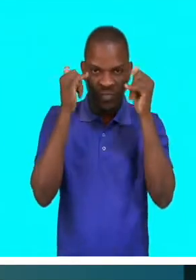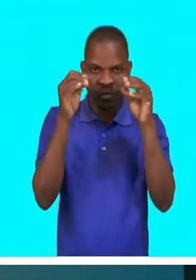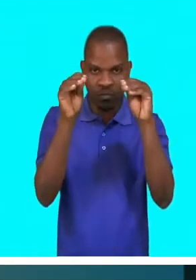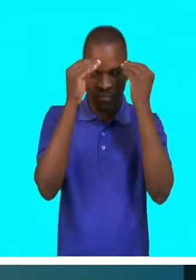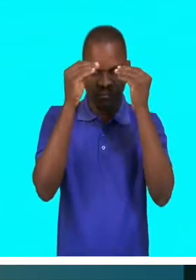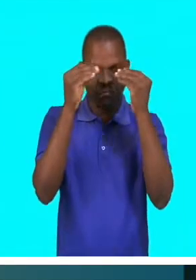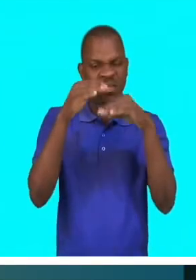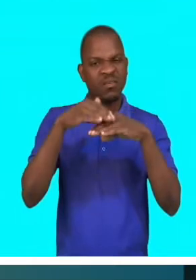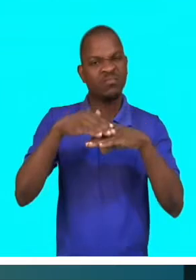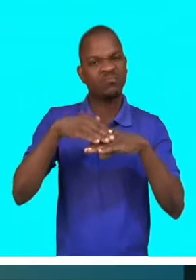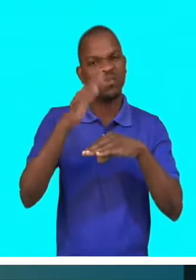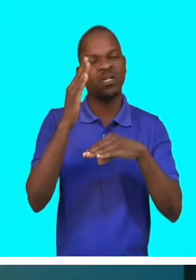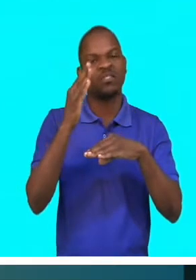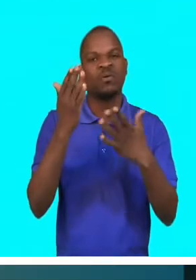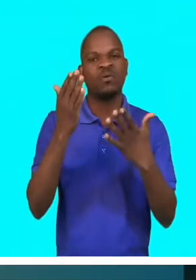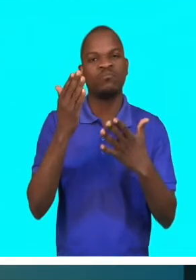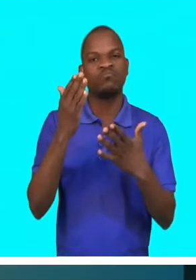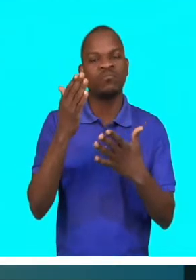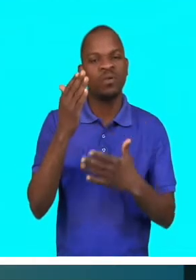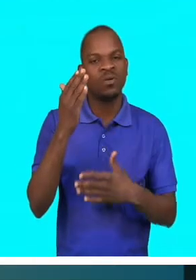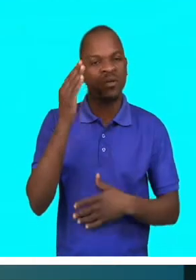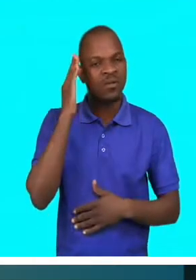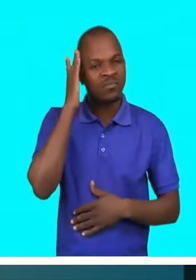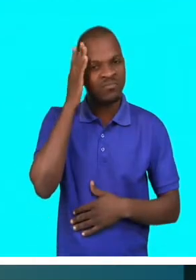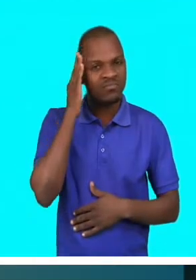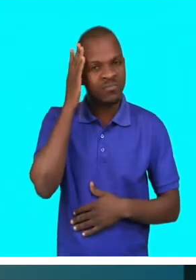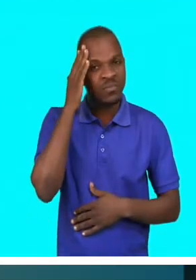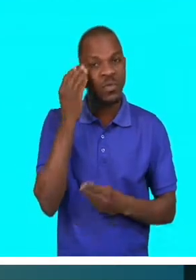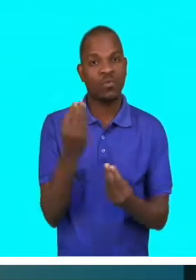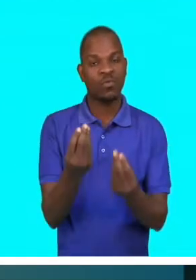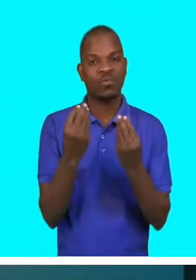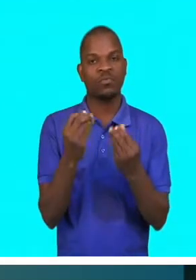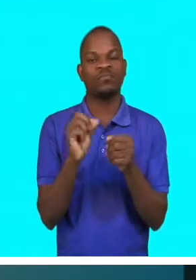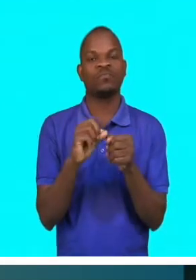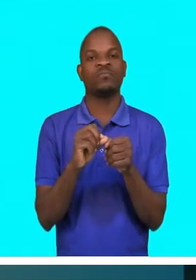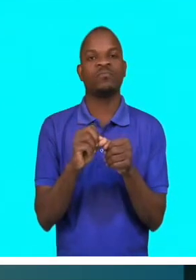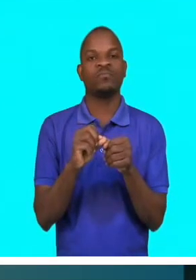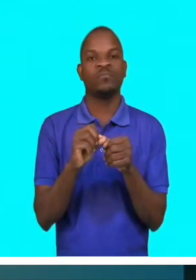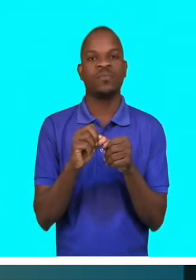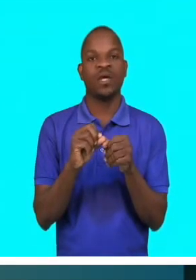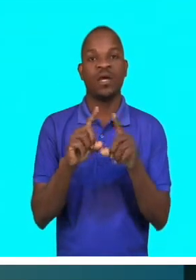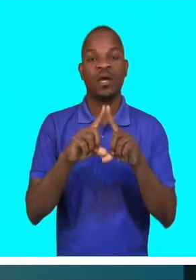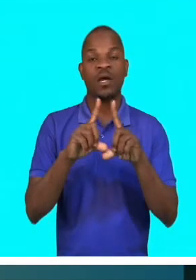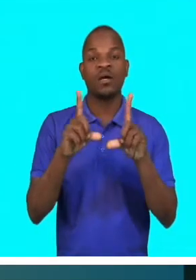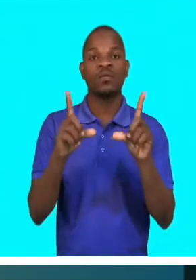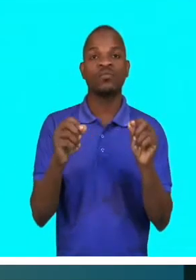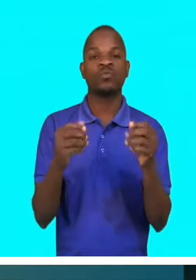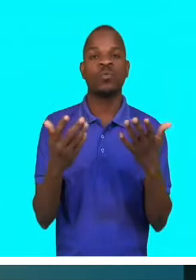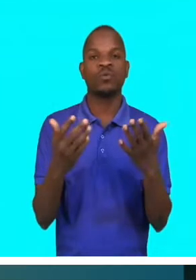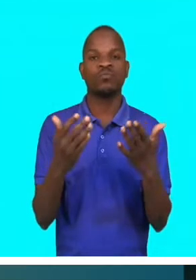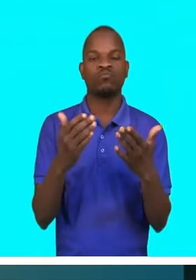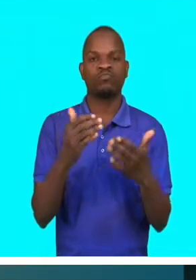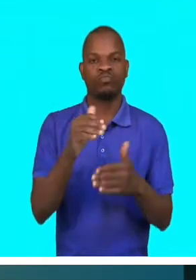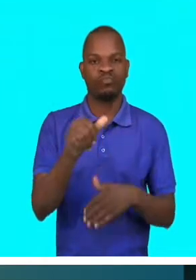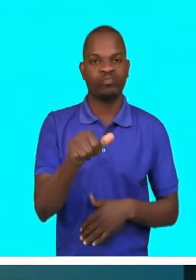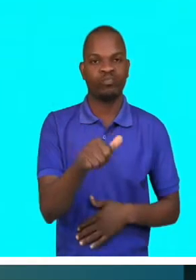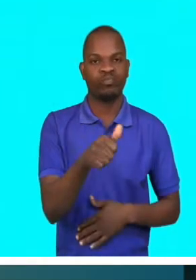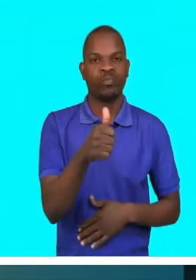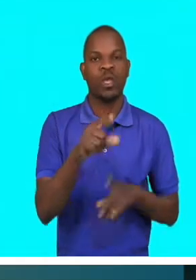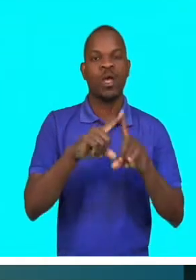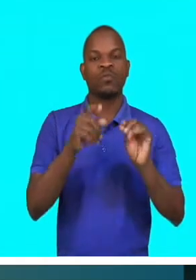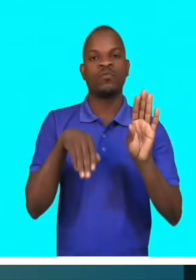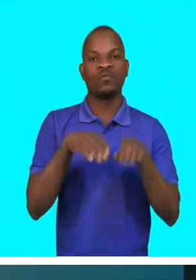de formação é mais um refrescar de ideias sobre que ações nós podemos desenvolver de